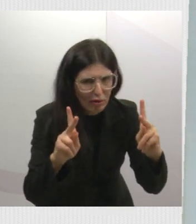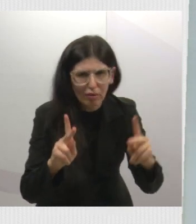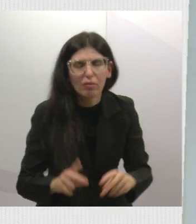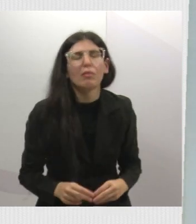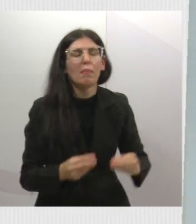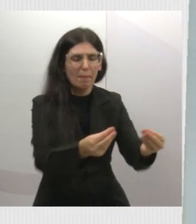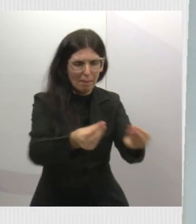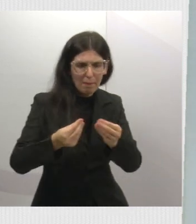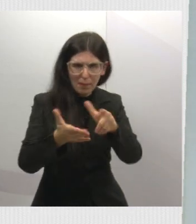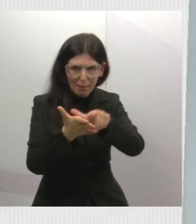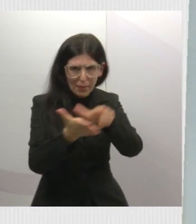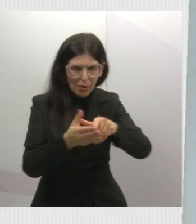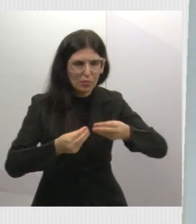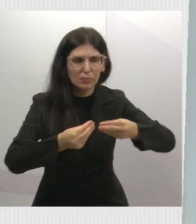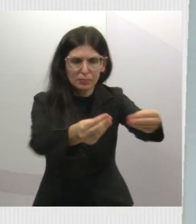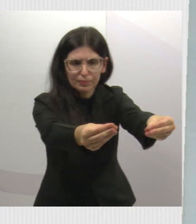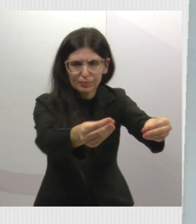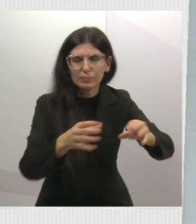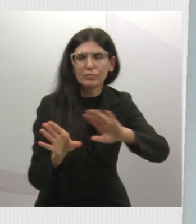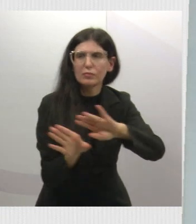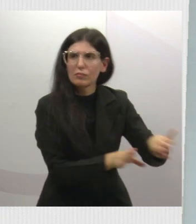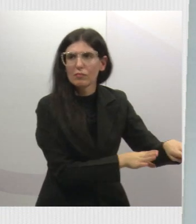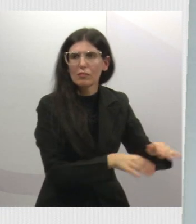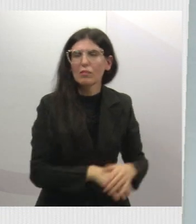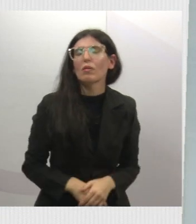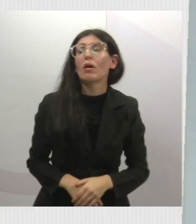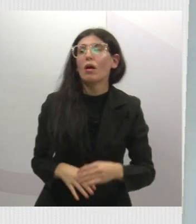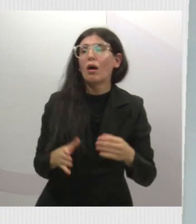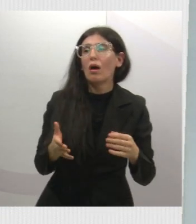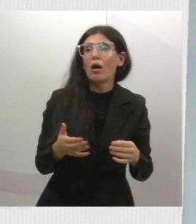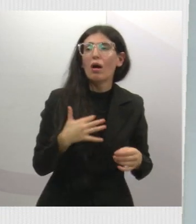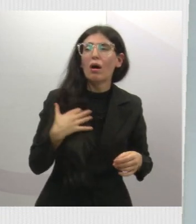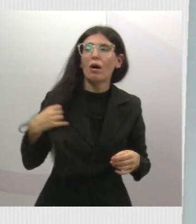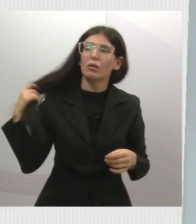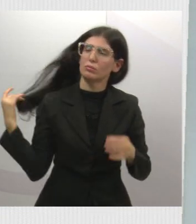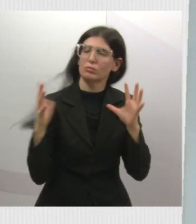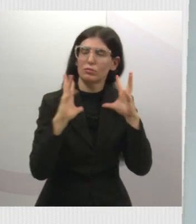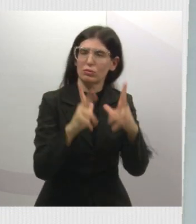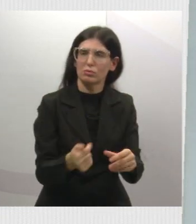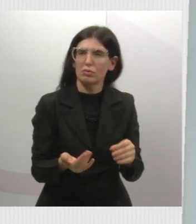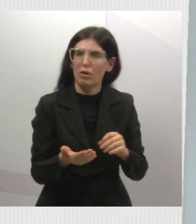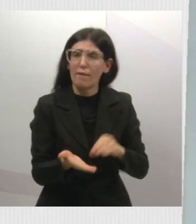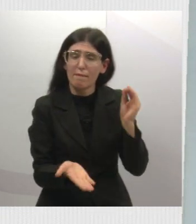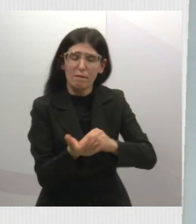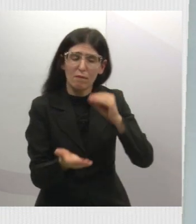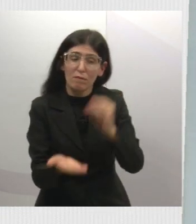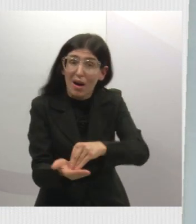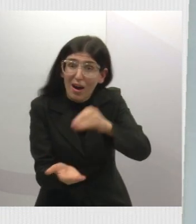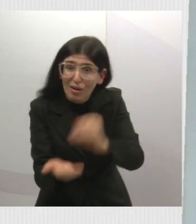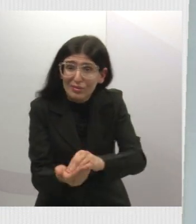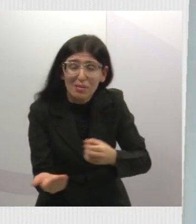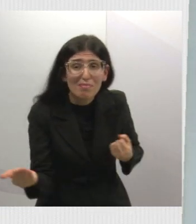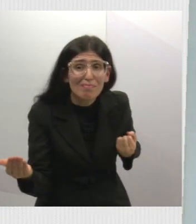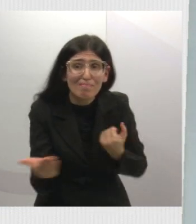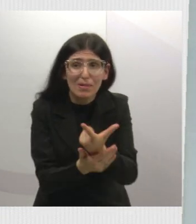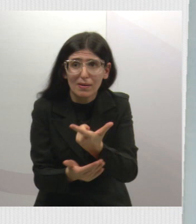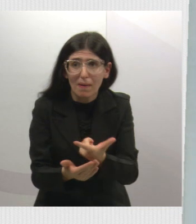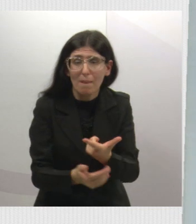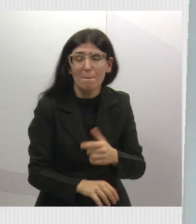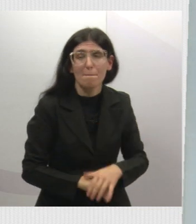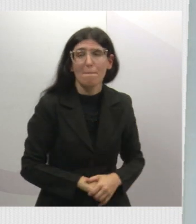Intra-orçamentário não teve, então um total de inscrição de restos a pagar